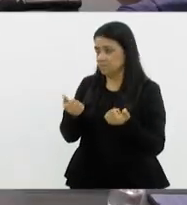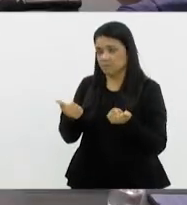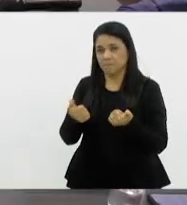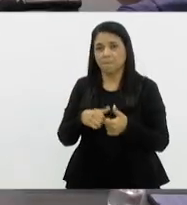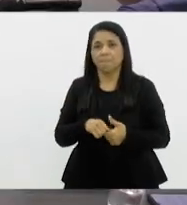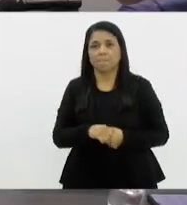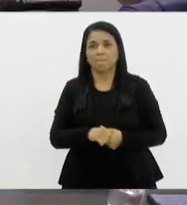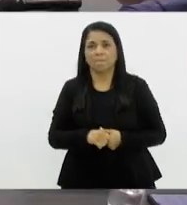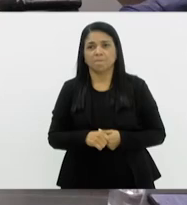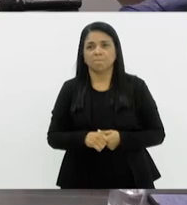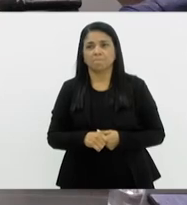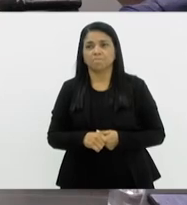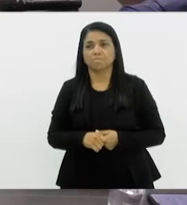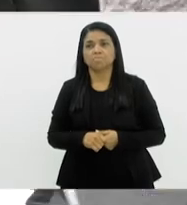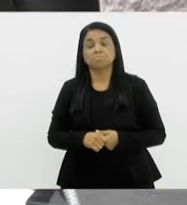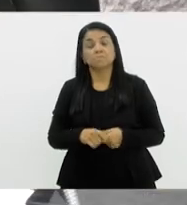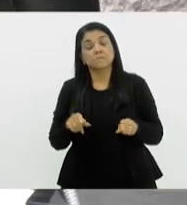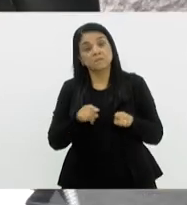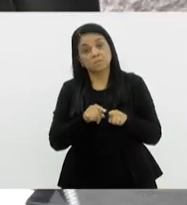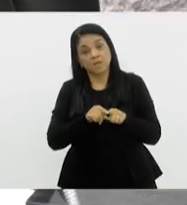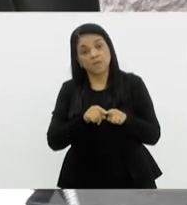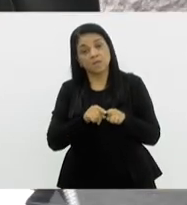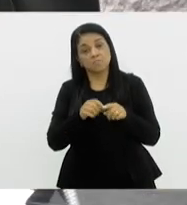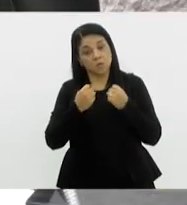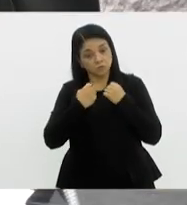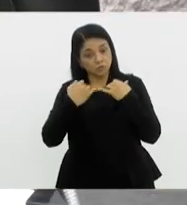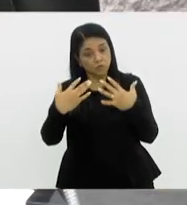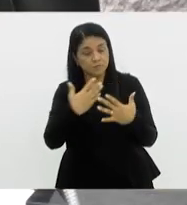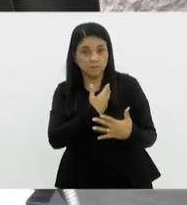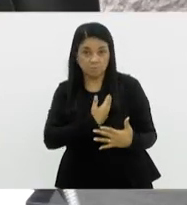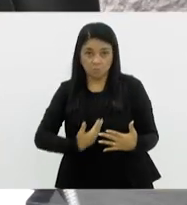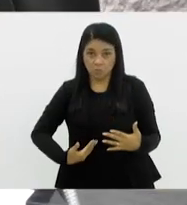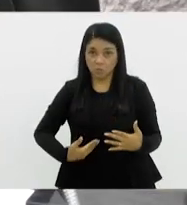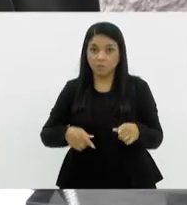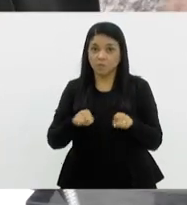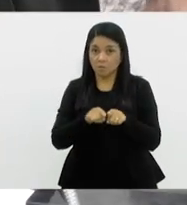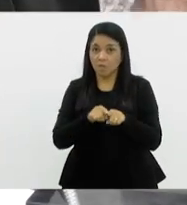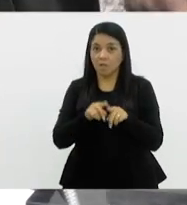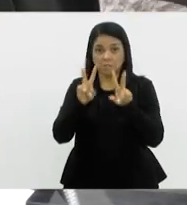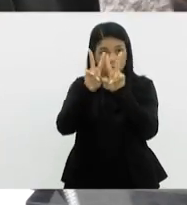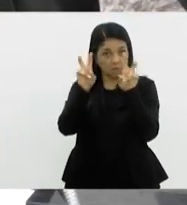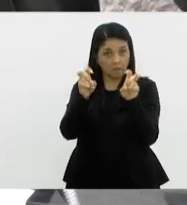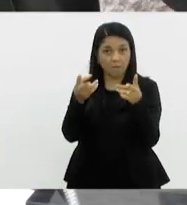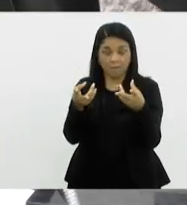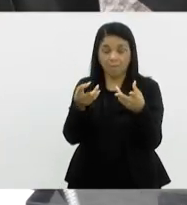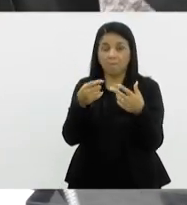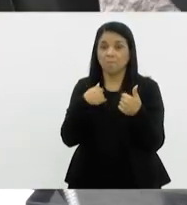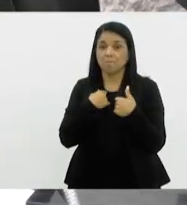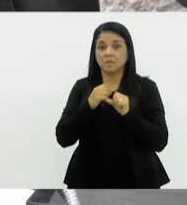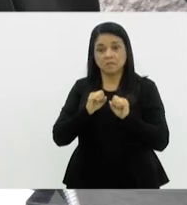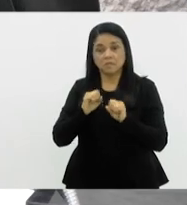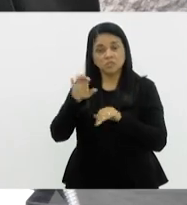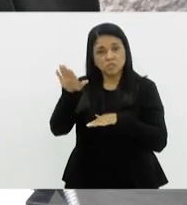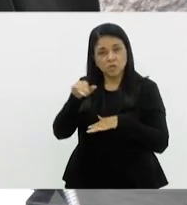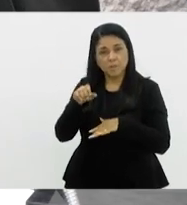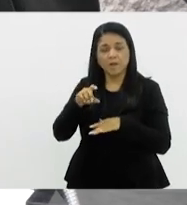eventualmente, tá bem. Até a realização de uma audiência pública sobre a matéria, acho pertinente, deputado Mink, que é... Inclusive, chamar a